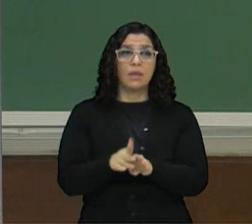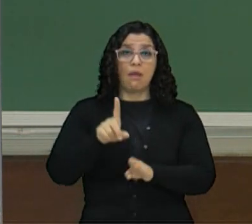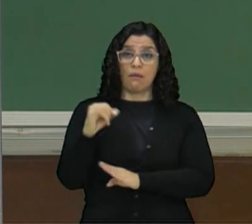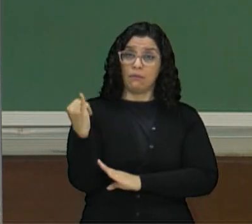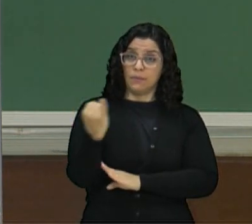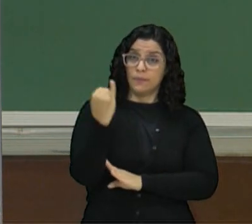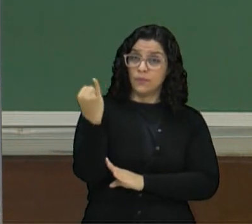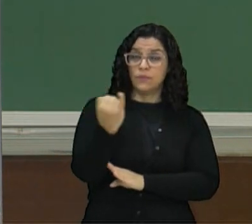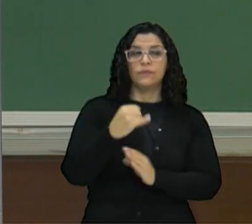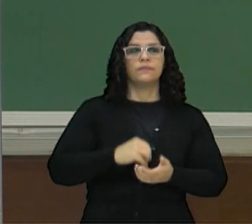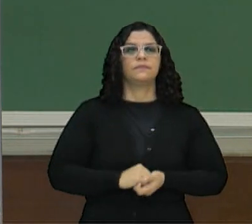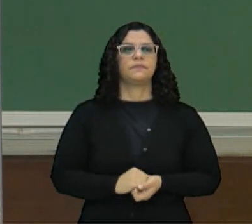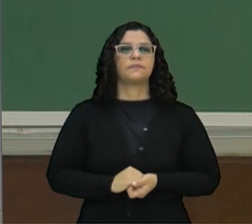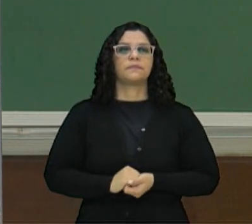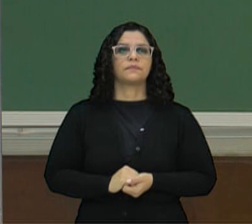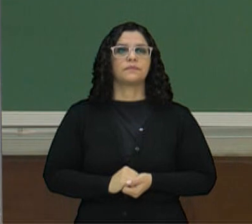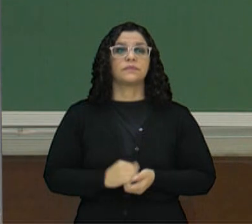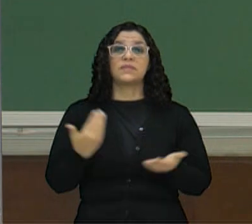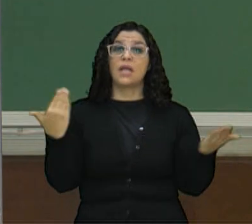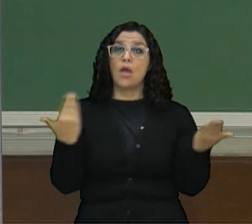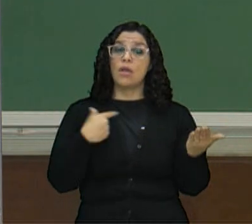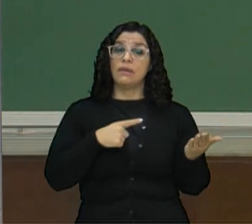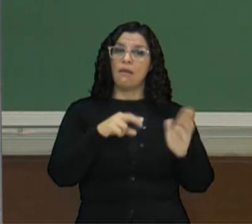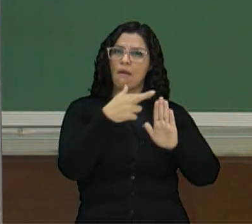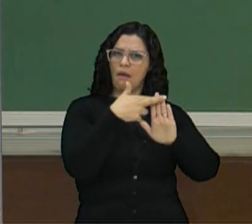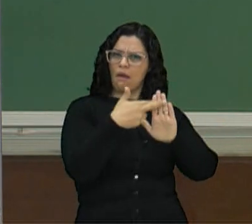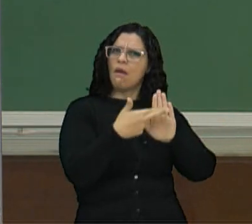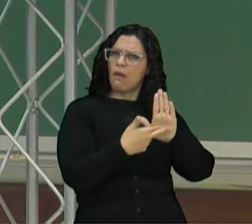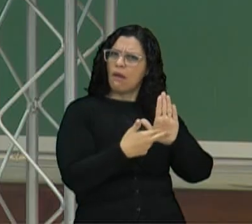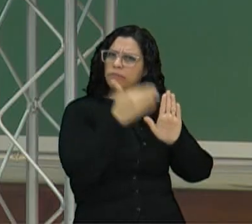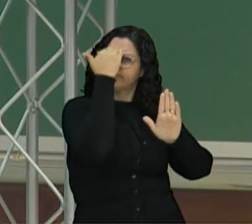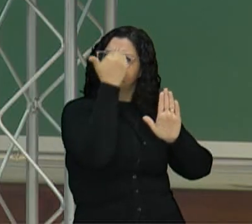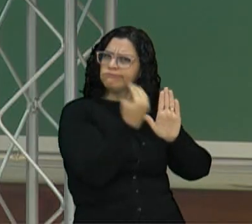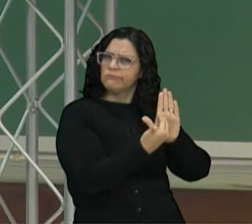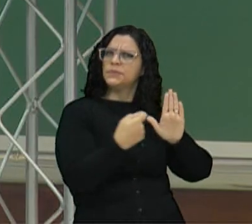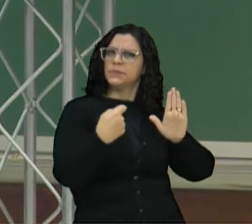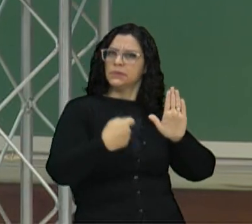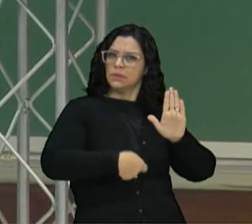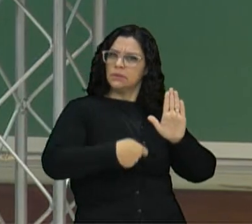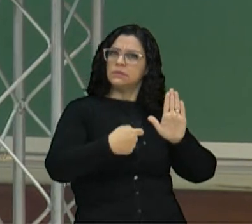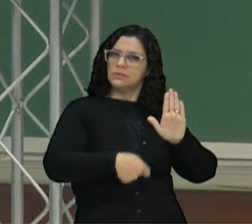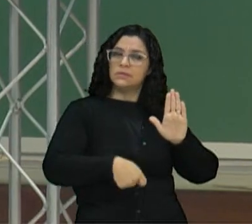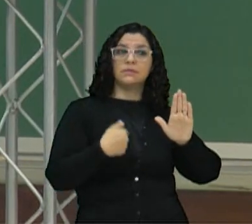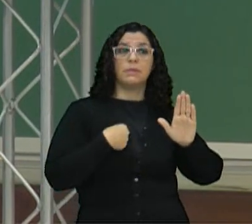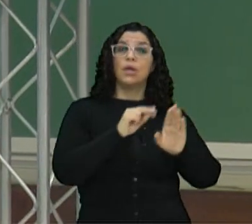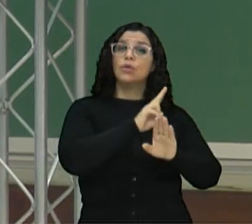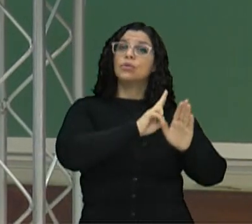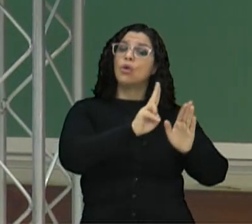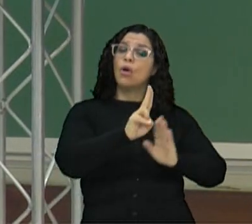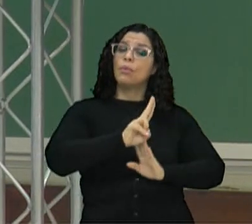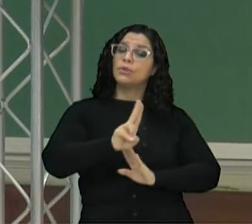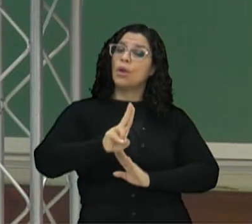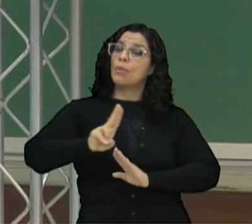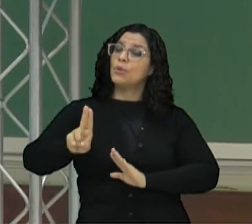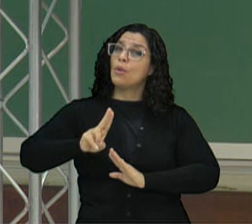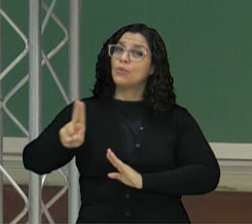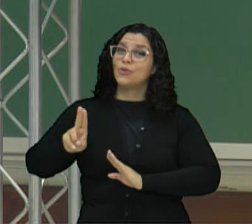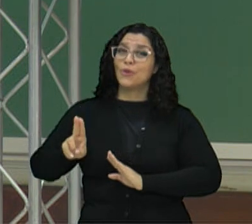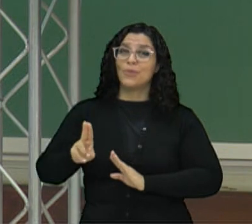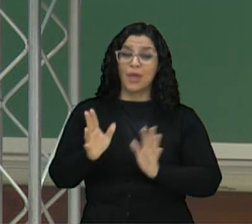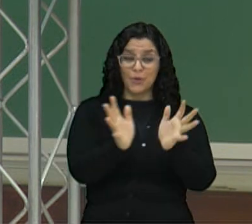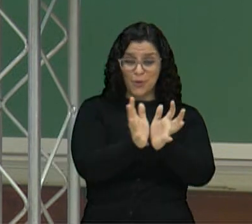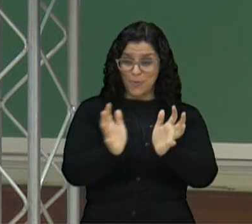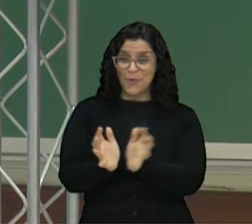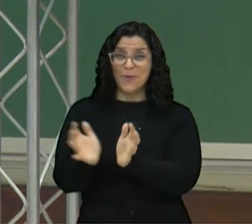extremamente importante que se estabeleçam regras para dar nomes aos seres vivos. E